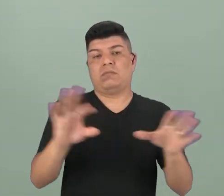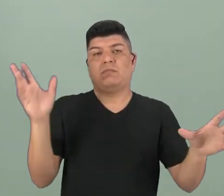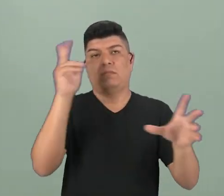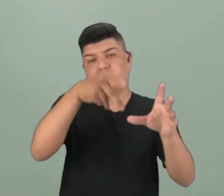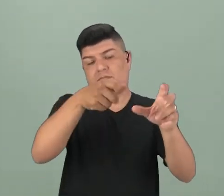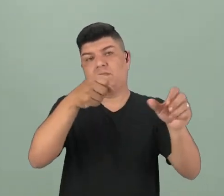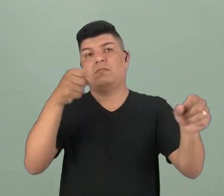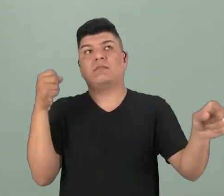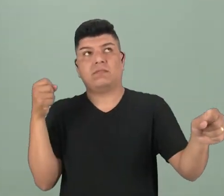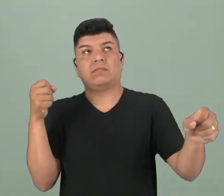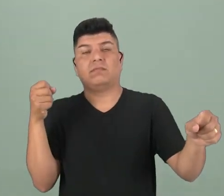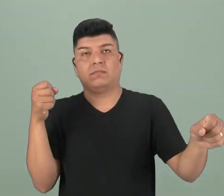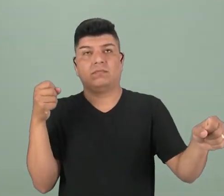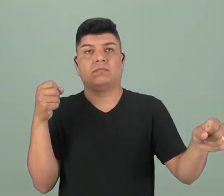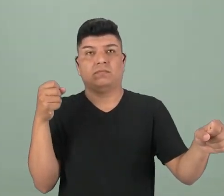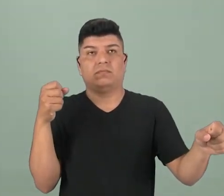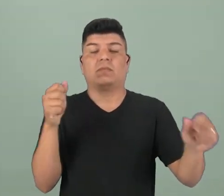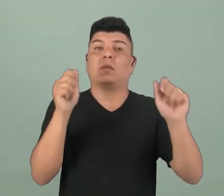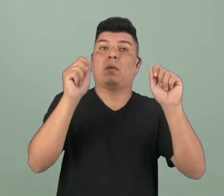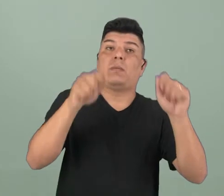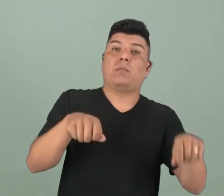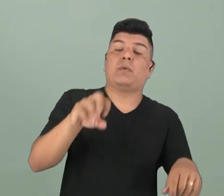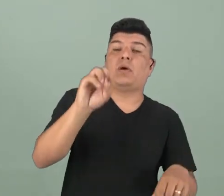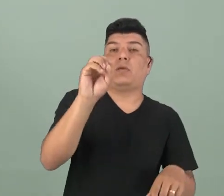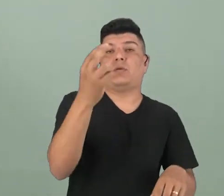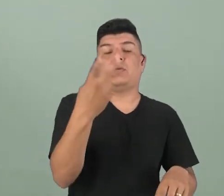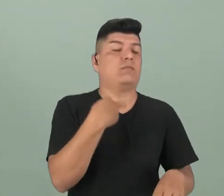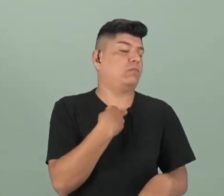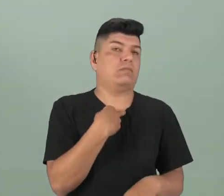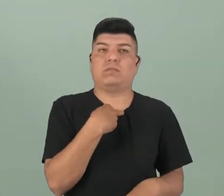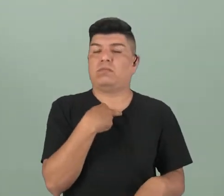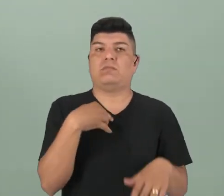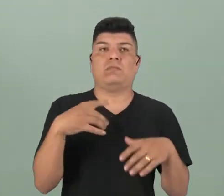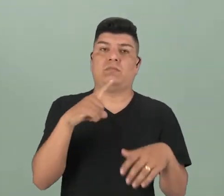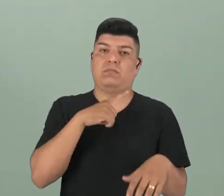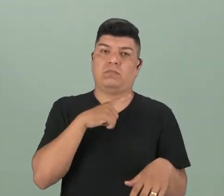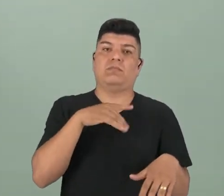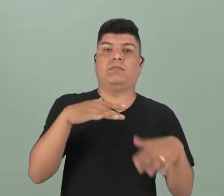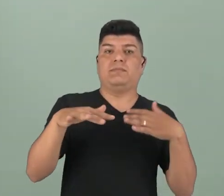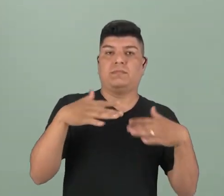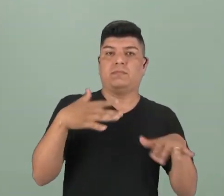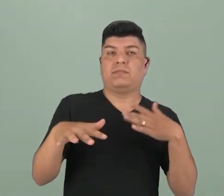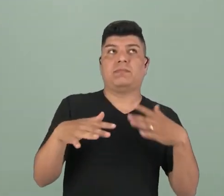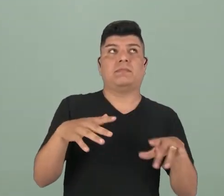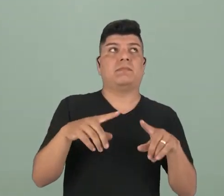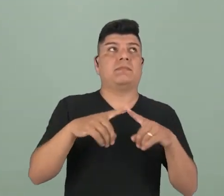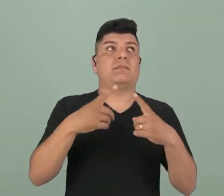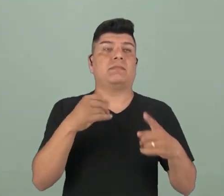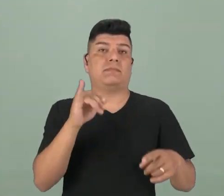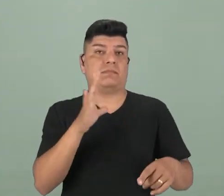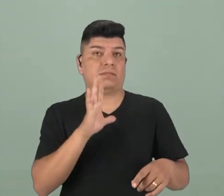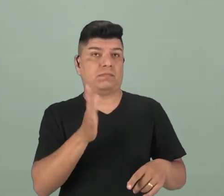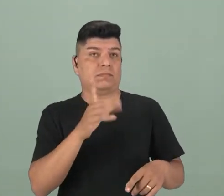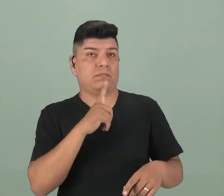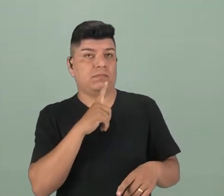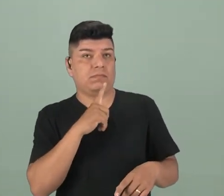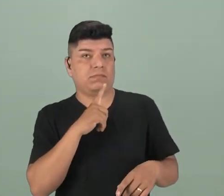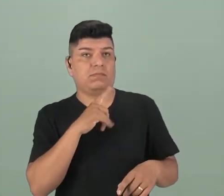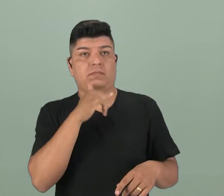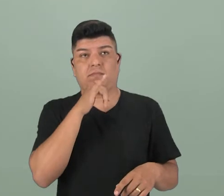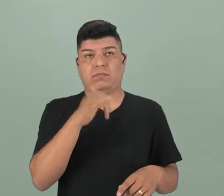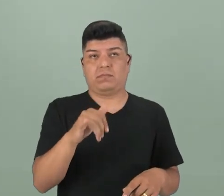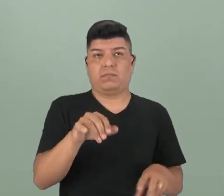flecha. Então, elas podem ou não produzir o movimento. Agora, quando já existiu o movimento, é potencial, é